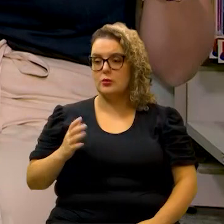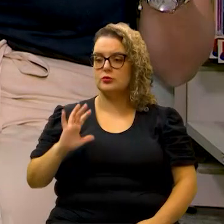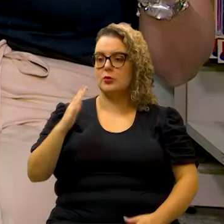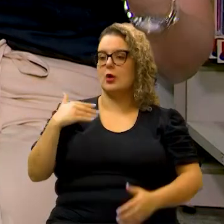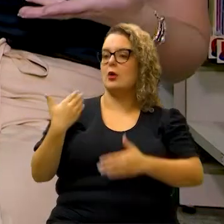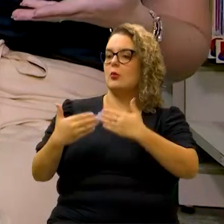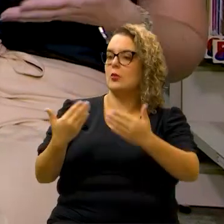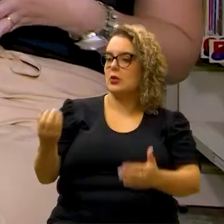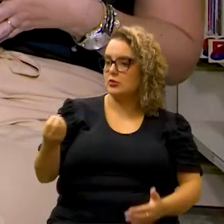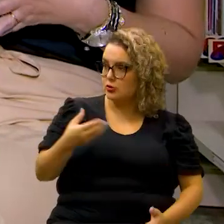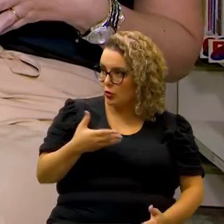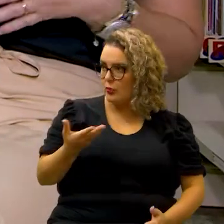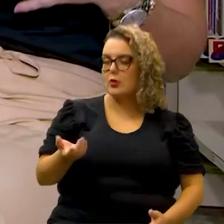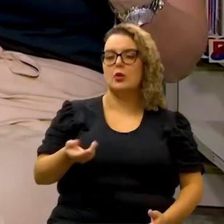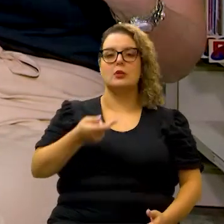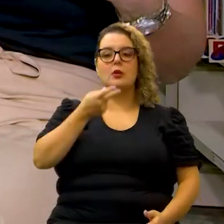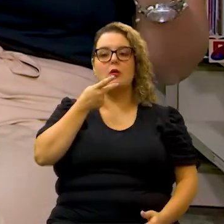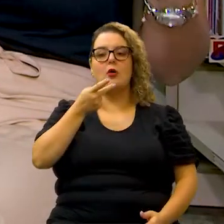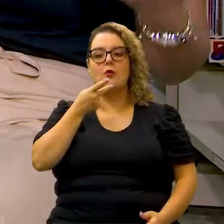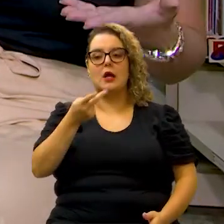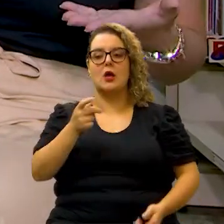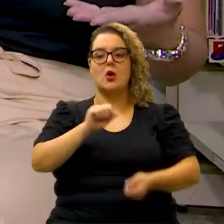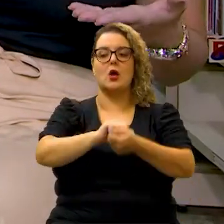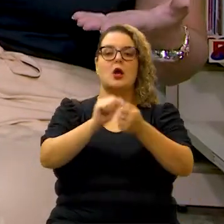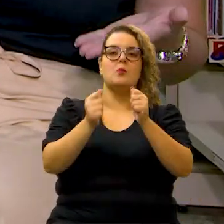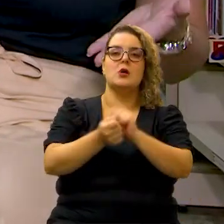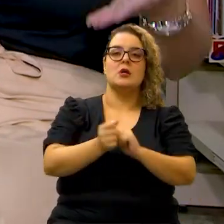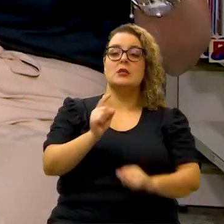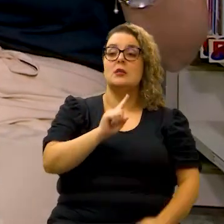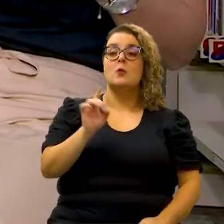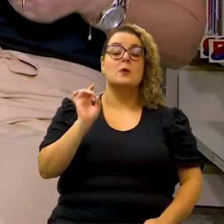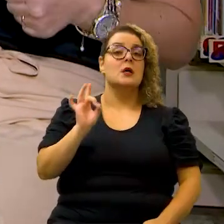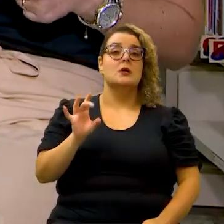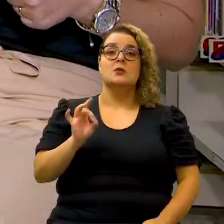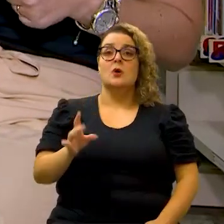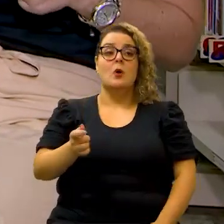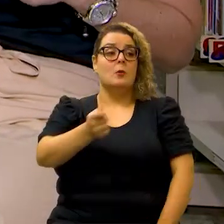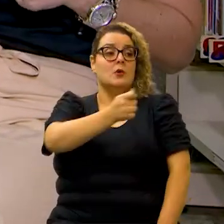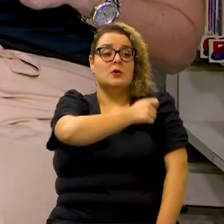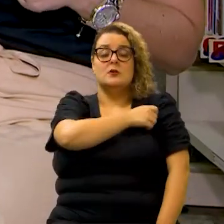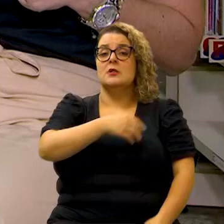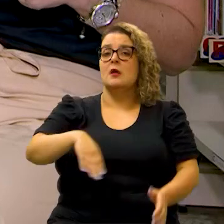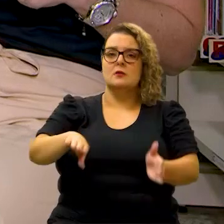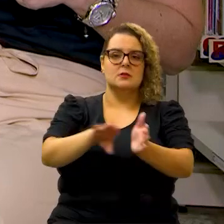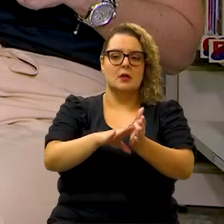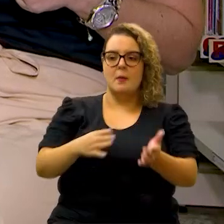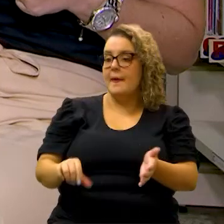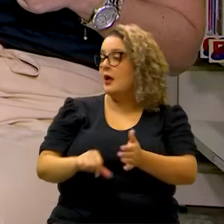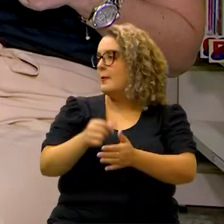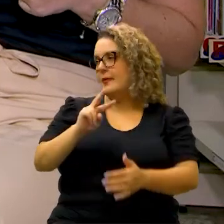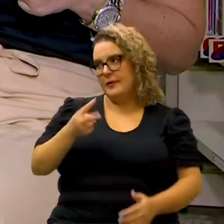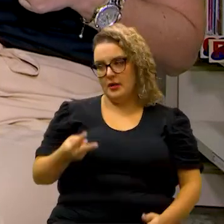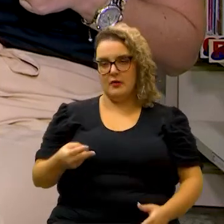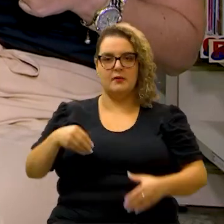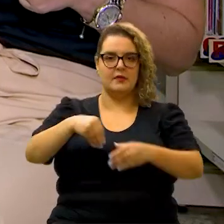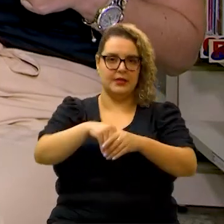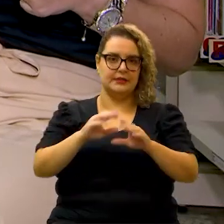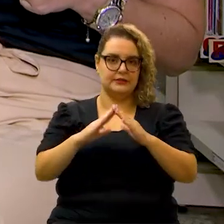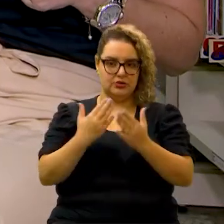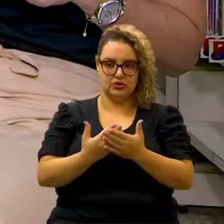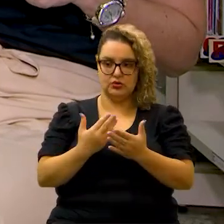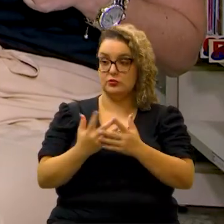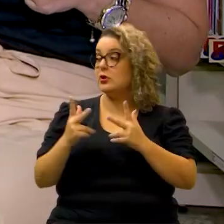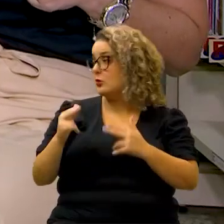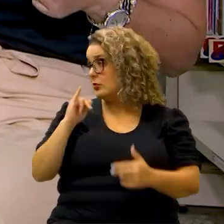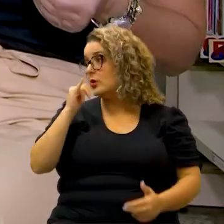um processo novo, né? Então, eu digo que a adaptação não é só para os alunos que estão chegando pela primeira vez no